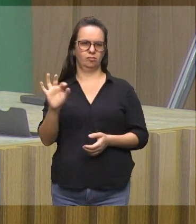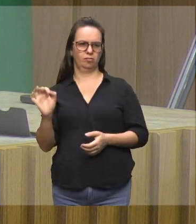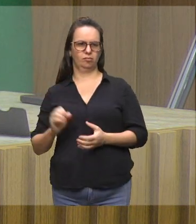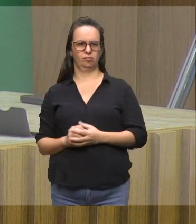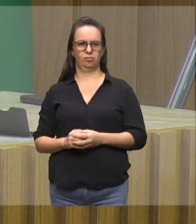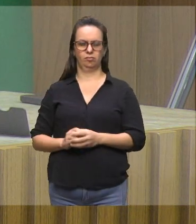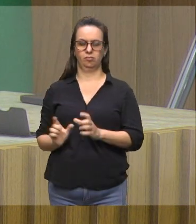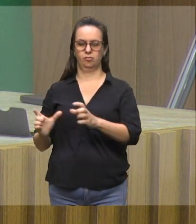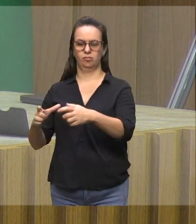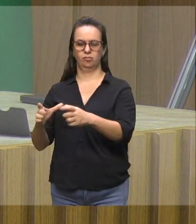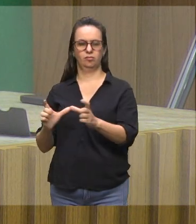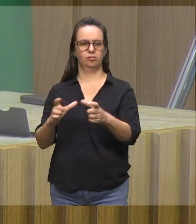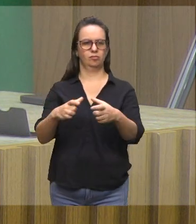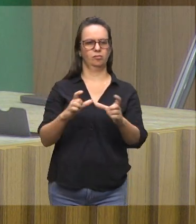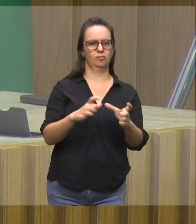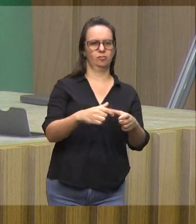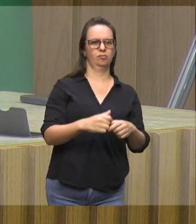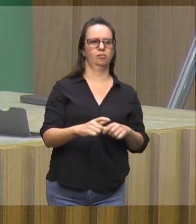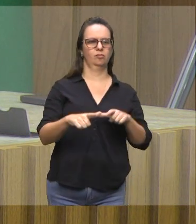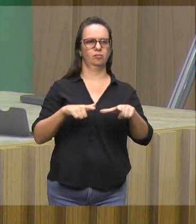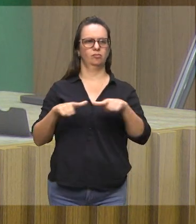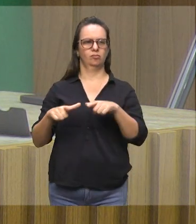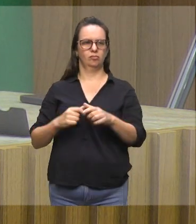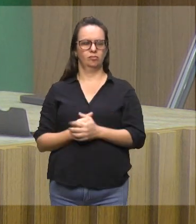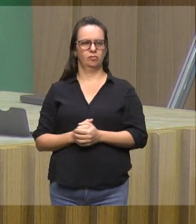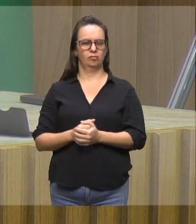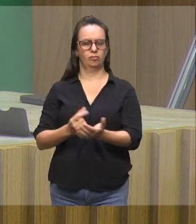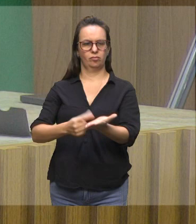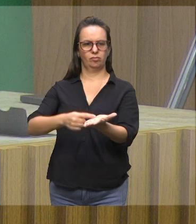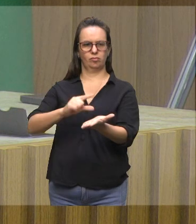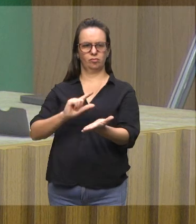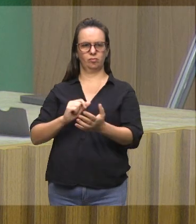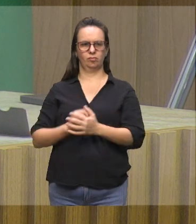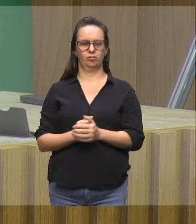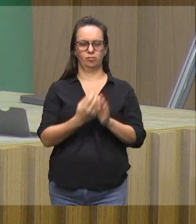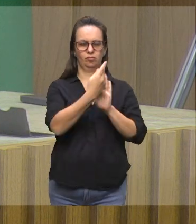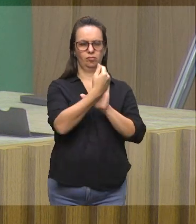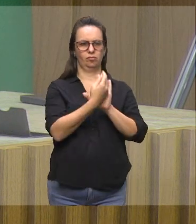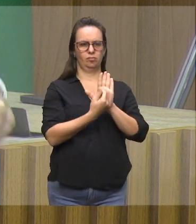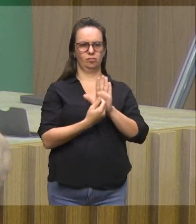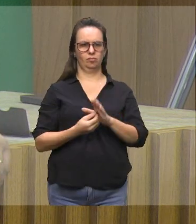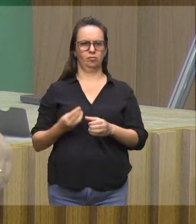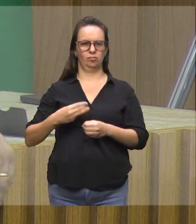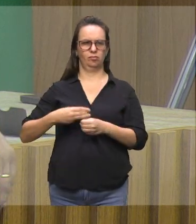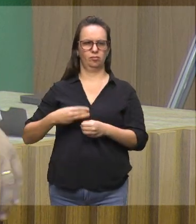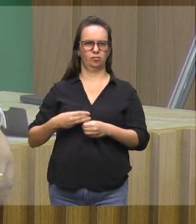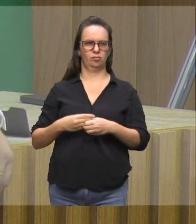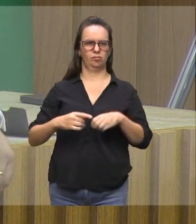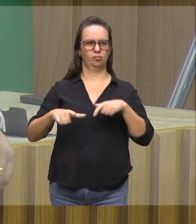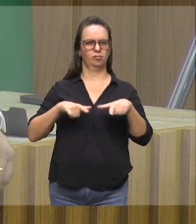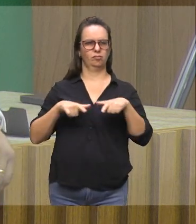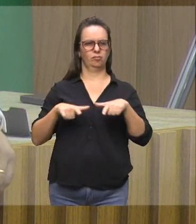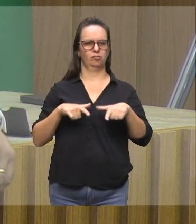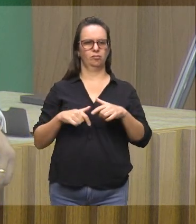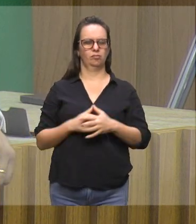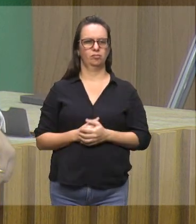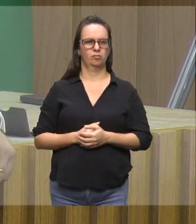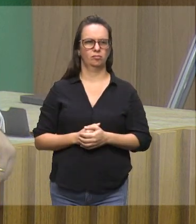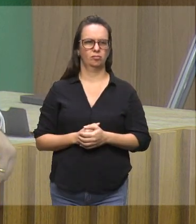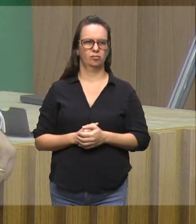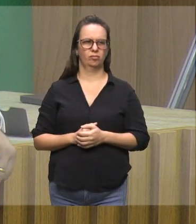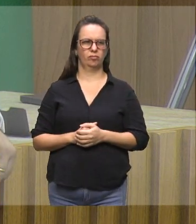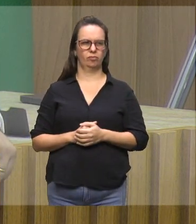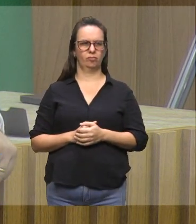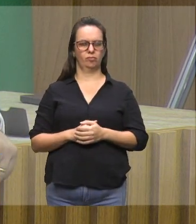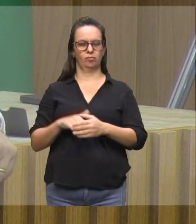sua atuação, parcela do orçamento municipal para as finalidades que o seu eleitorado, que a sua